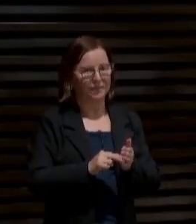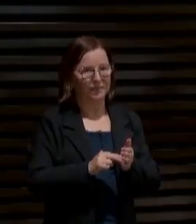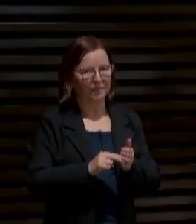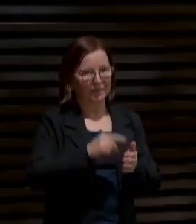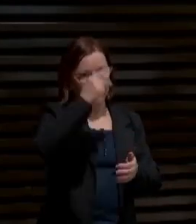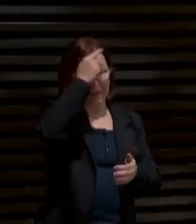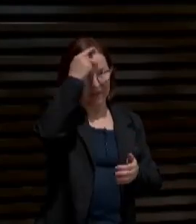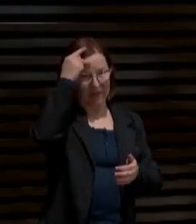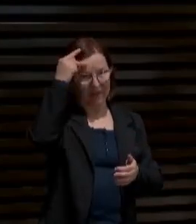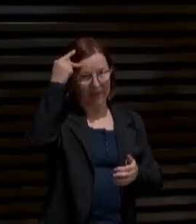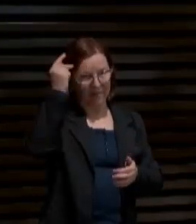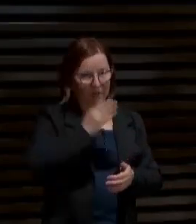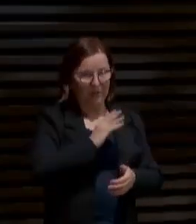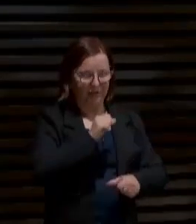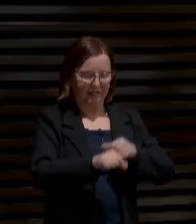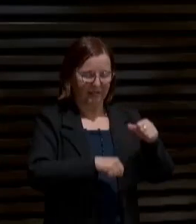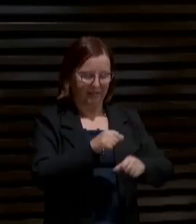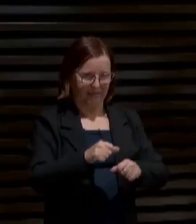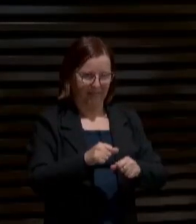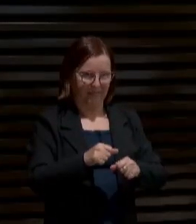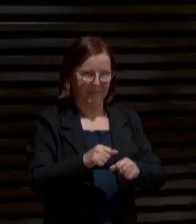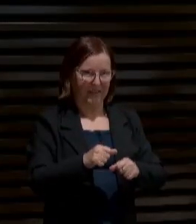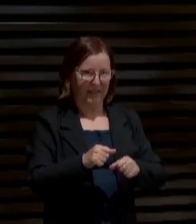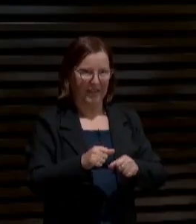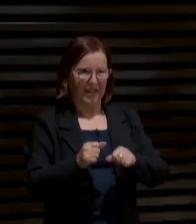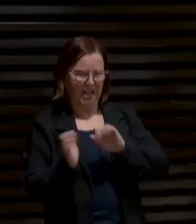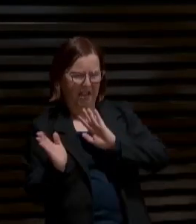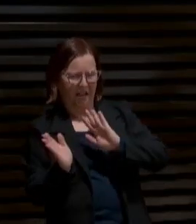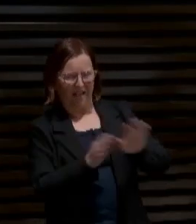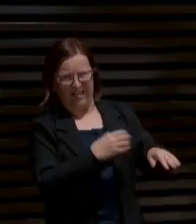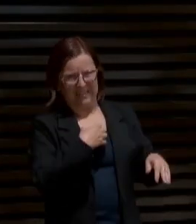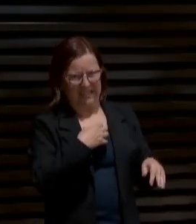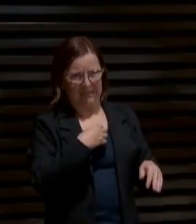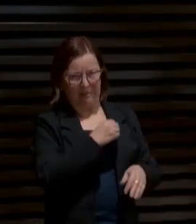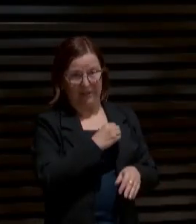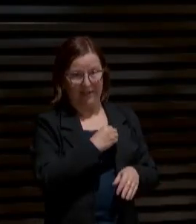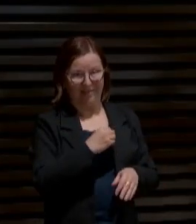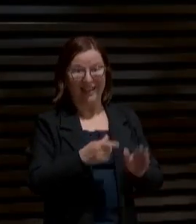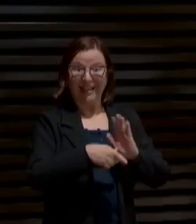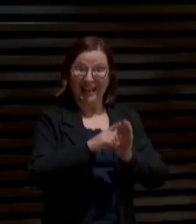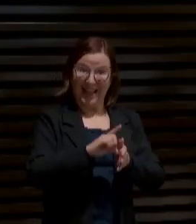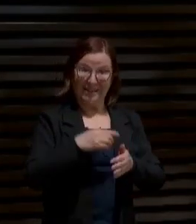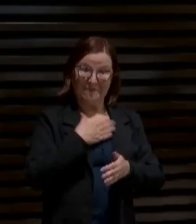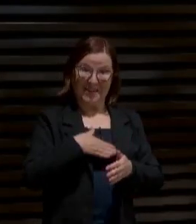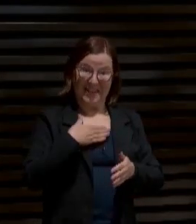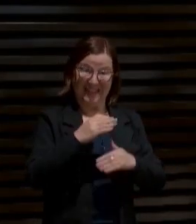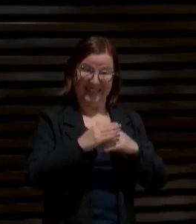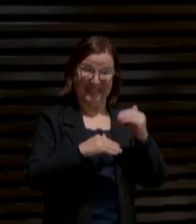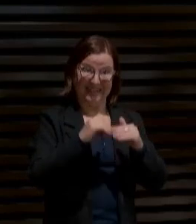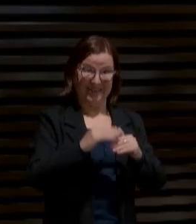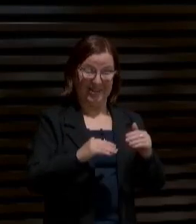despojado da ver a natureza de Pecado antes o seu prazer estava nas obras da carne